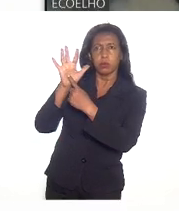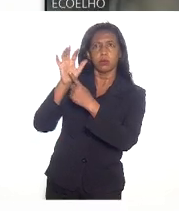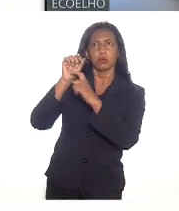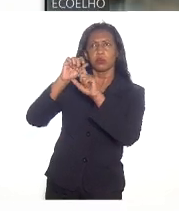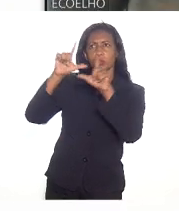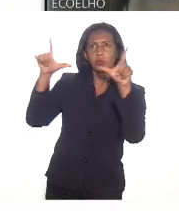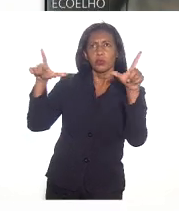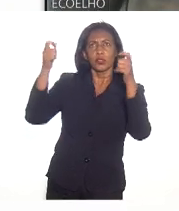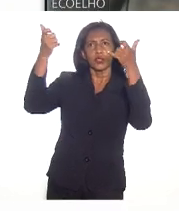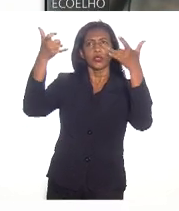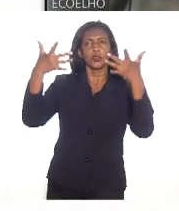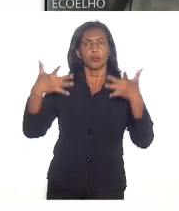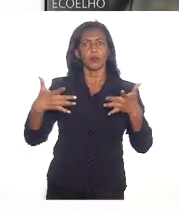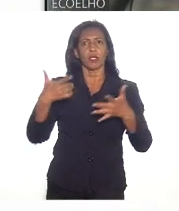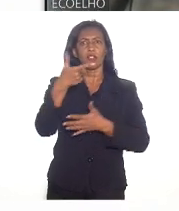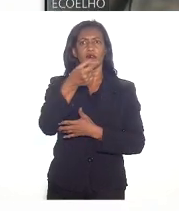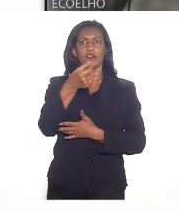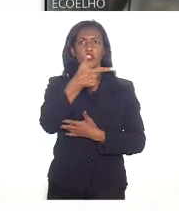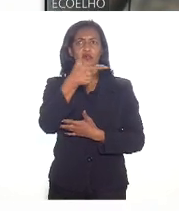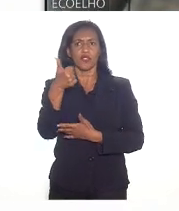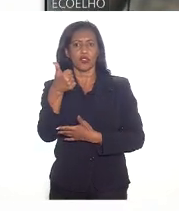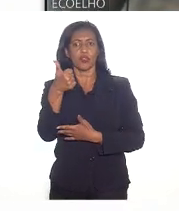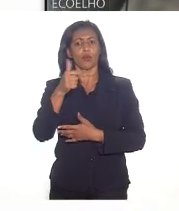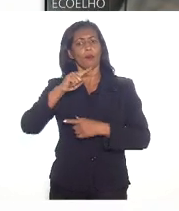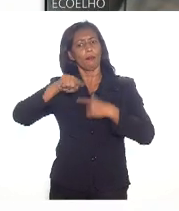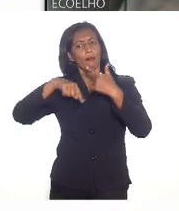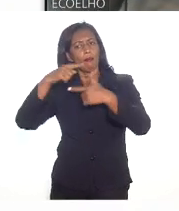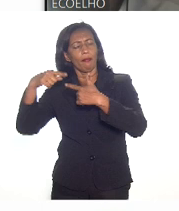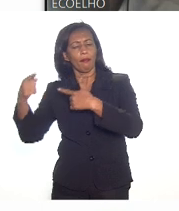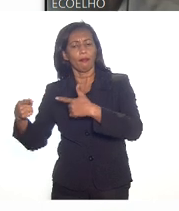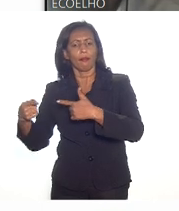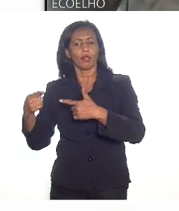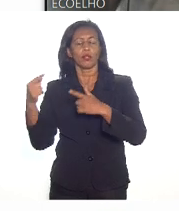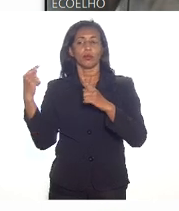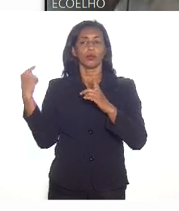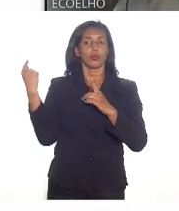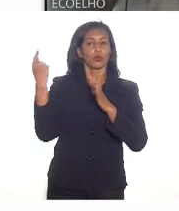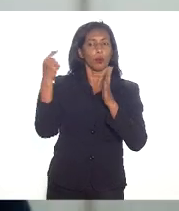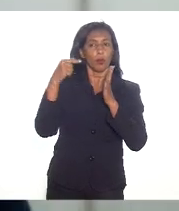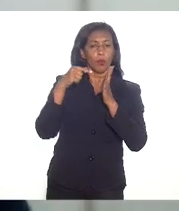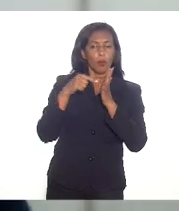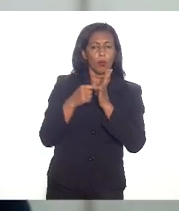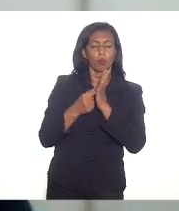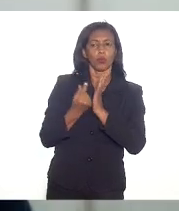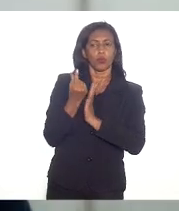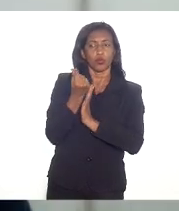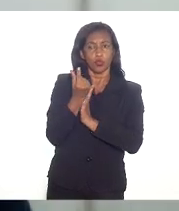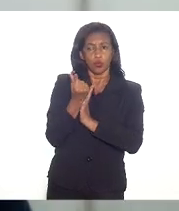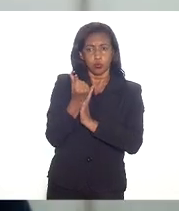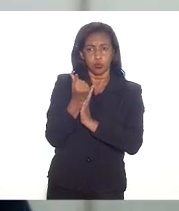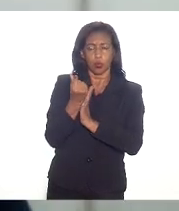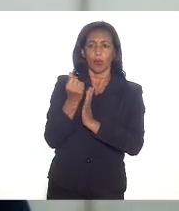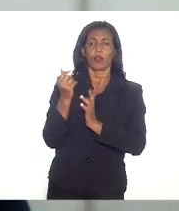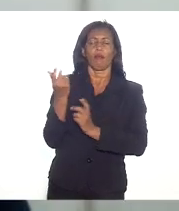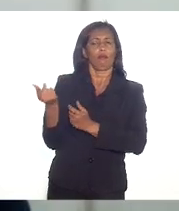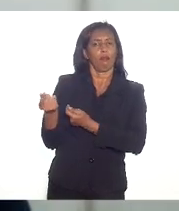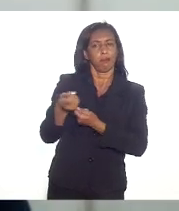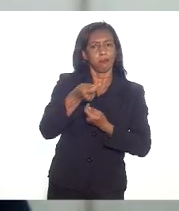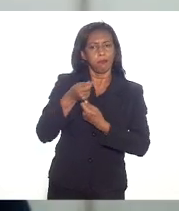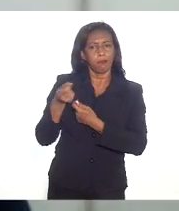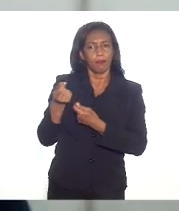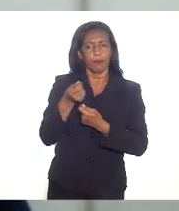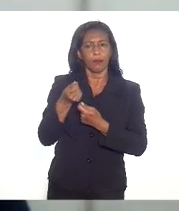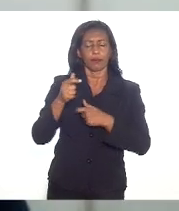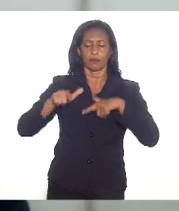2021 e anos seguintes, sob o ponto de vista do produto interno bruto, da renda,